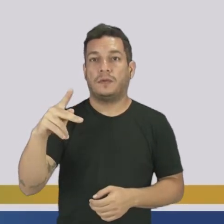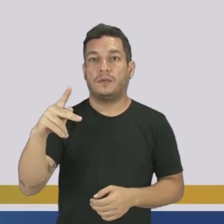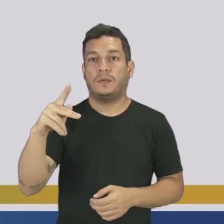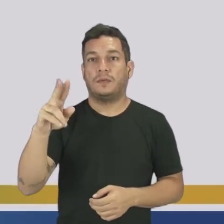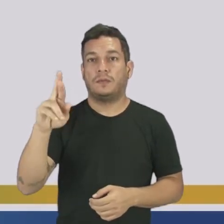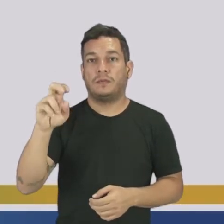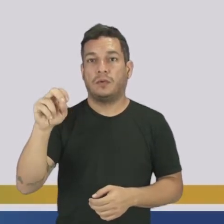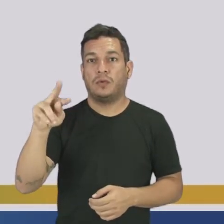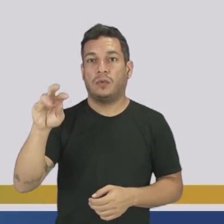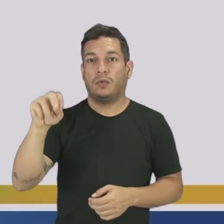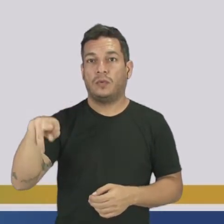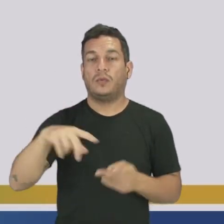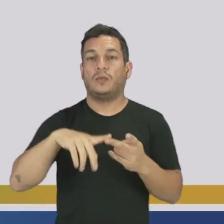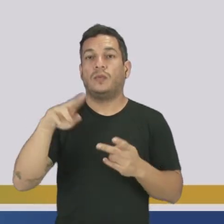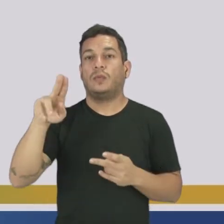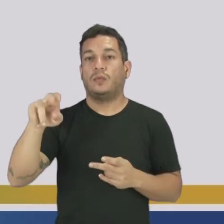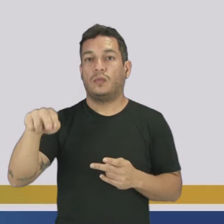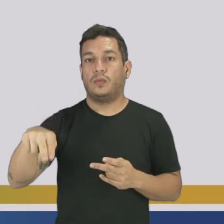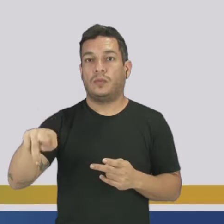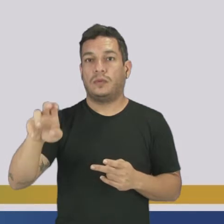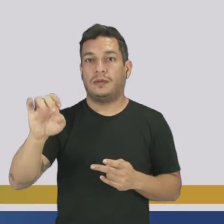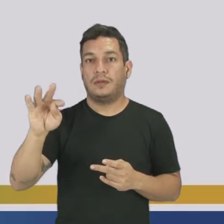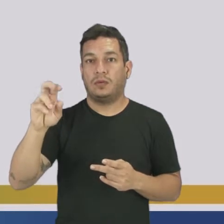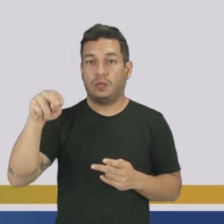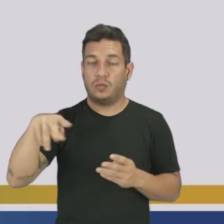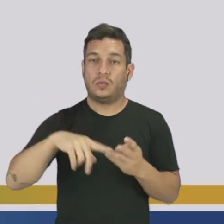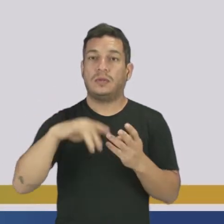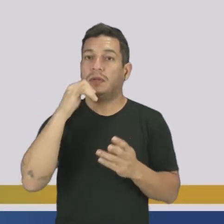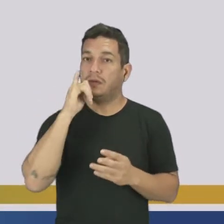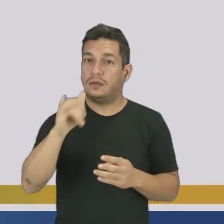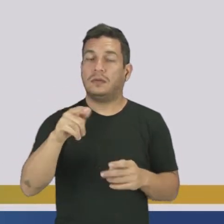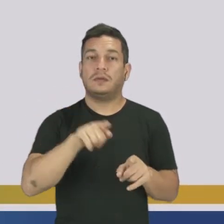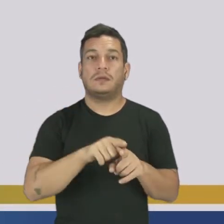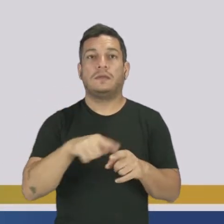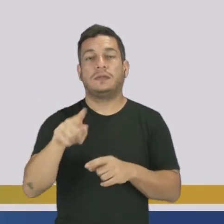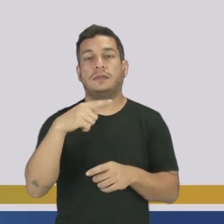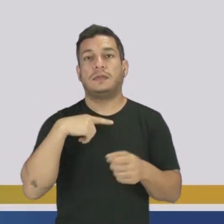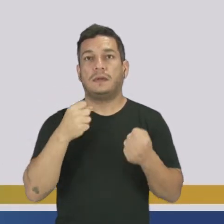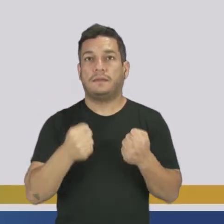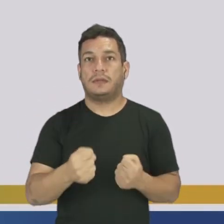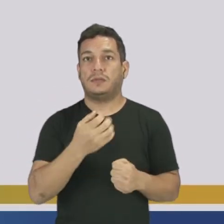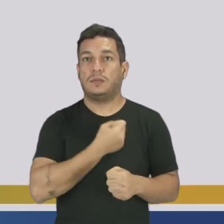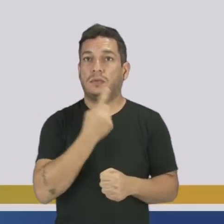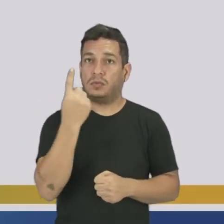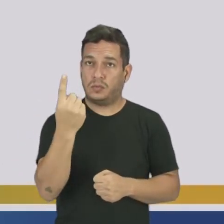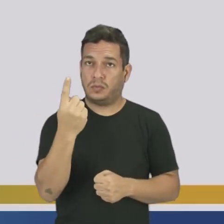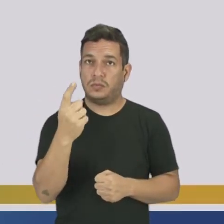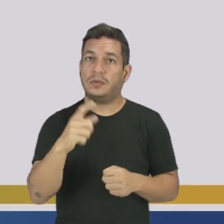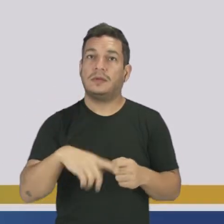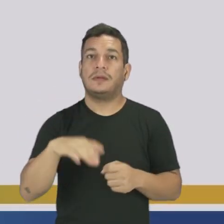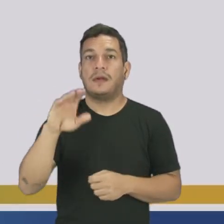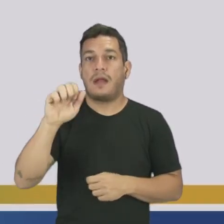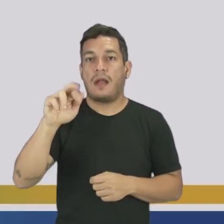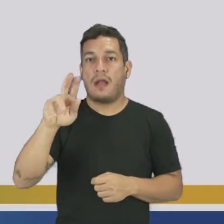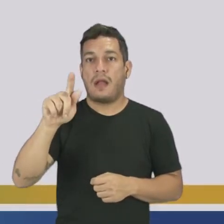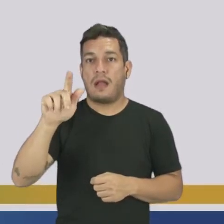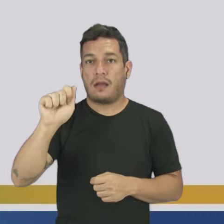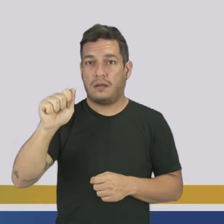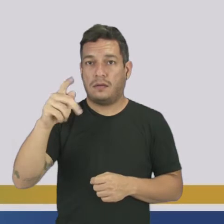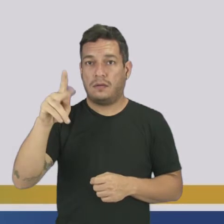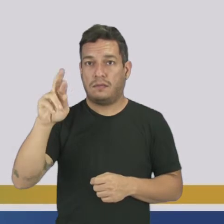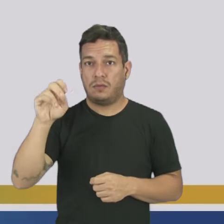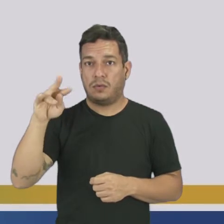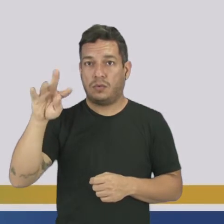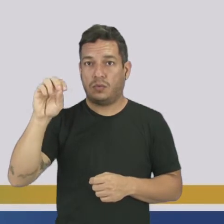e o elétron, sendo que o próton e o nêutron eles têm mesma massa relativa, você observa o número 1. E a carga do próton